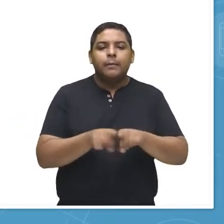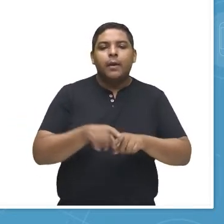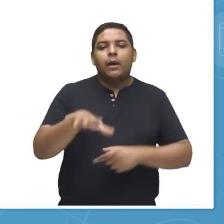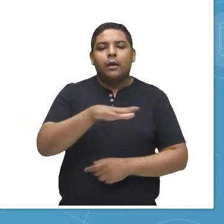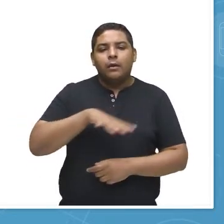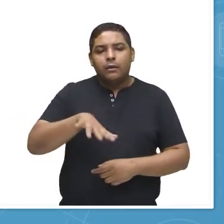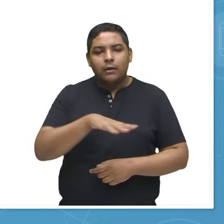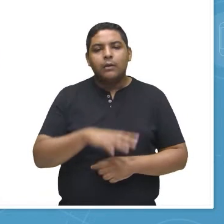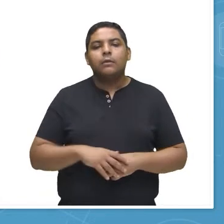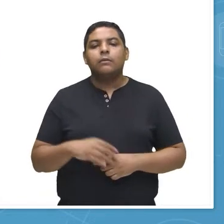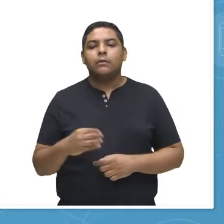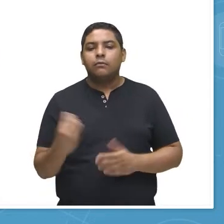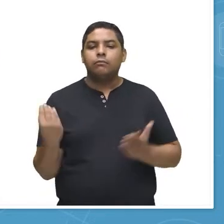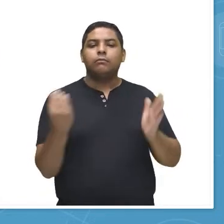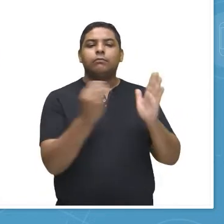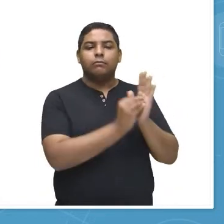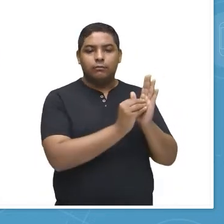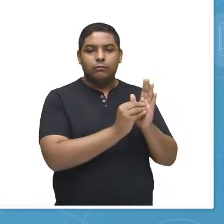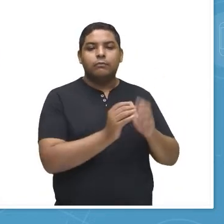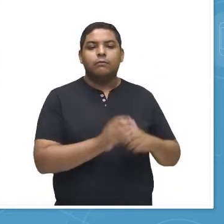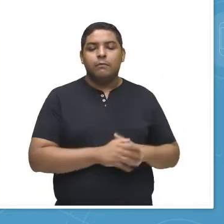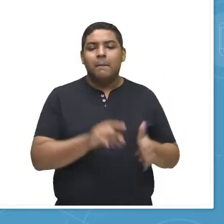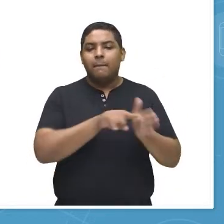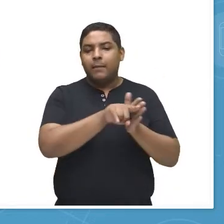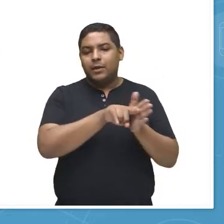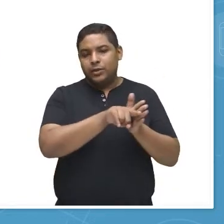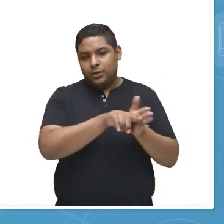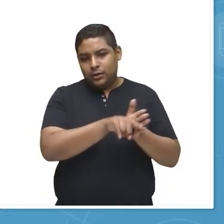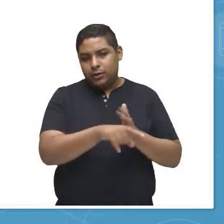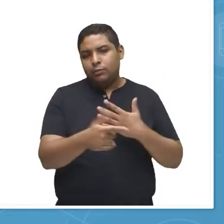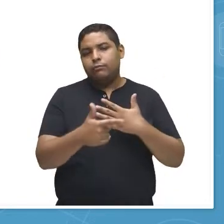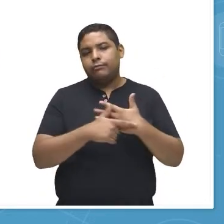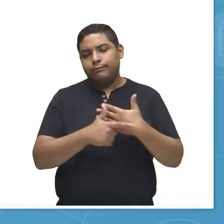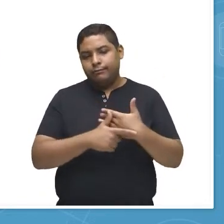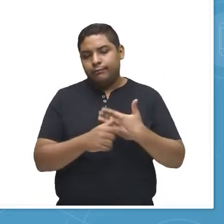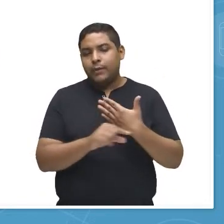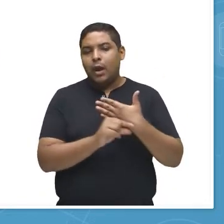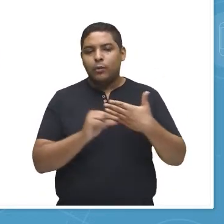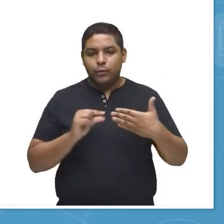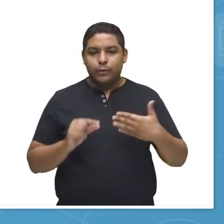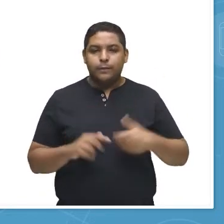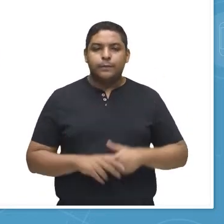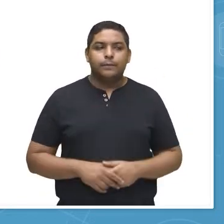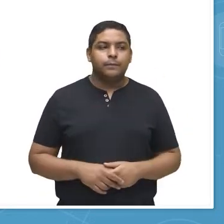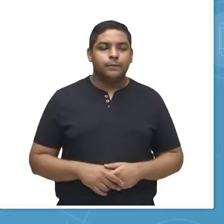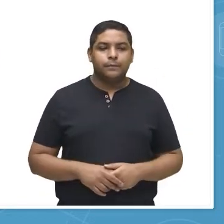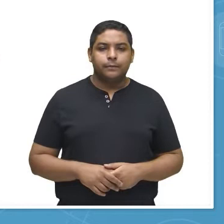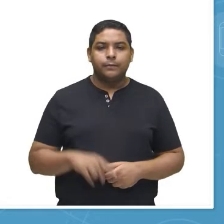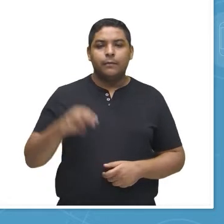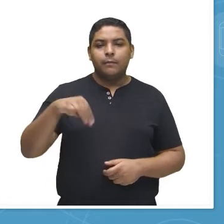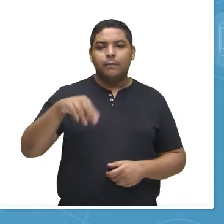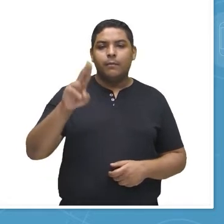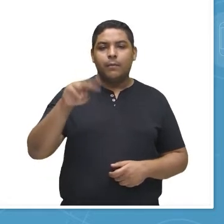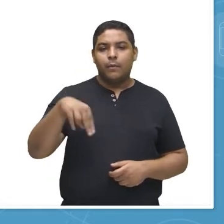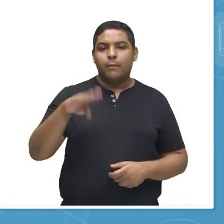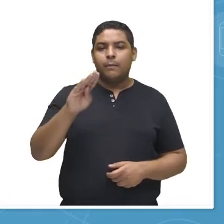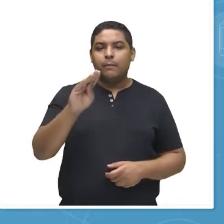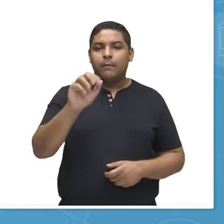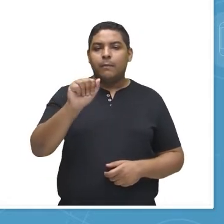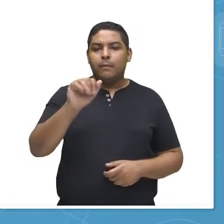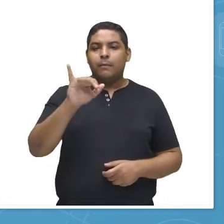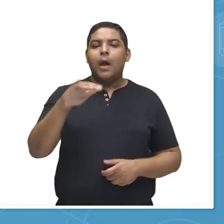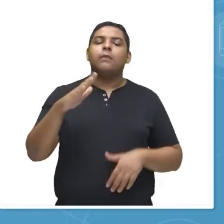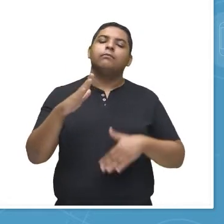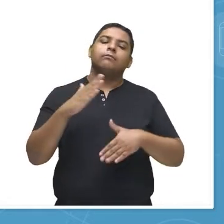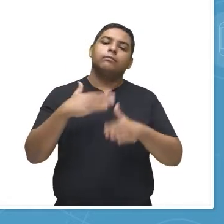classificou o pesquisador catalão Manuel Cartelis. O exemplo de uma megacidade é a cidade de Mumbai. Olha aí, o seu